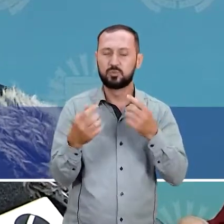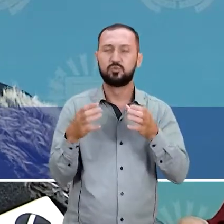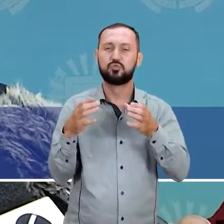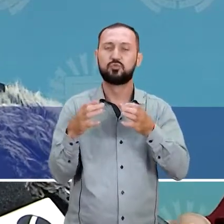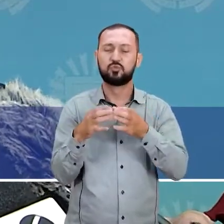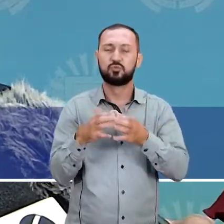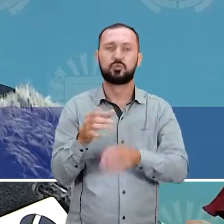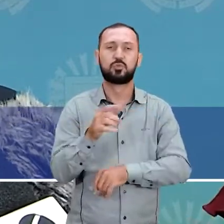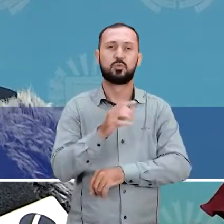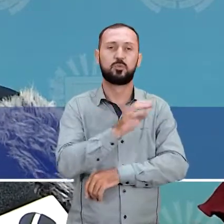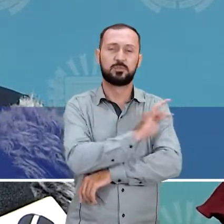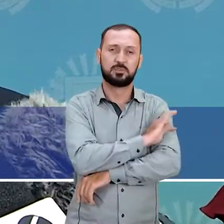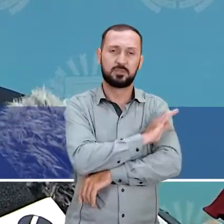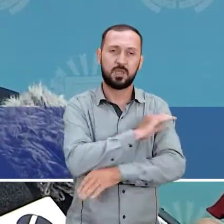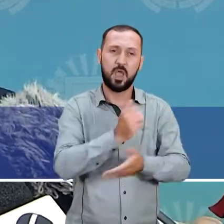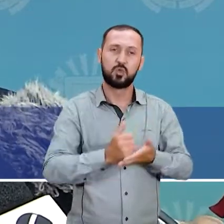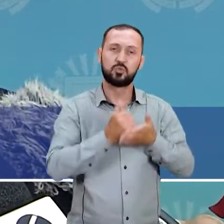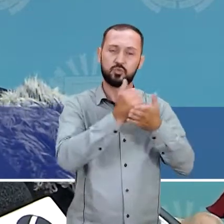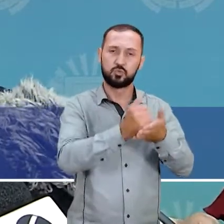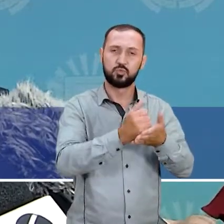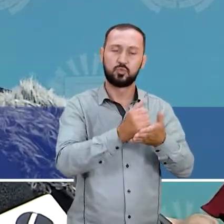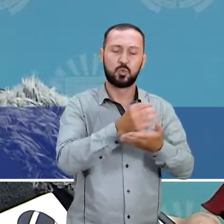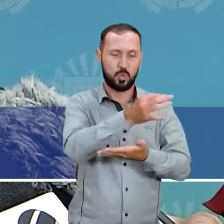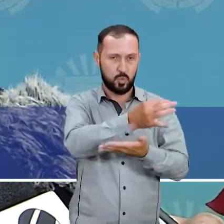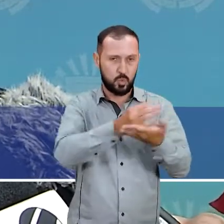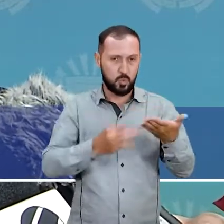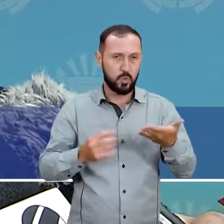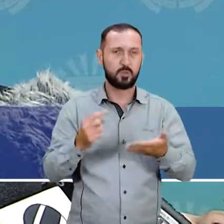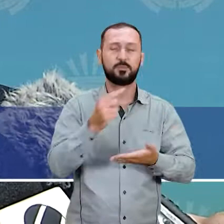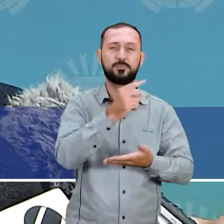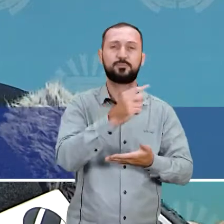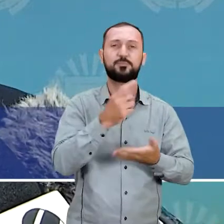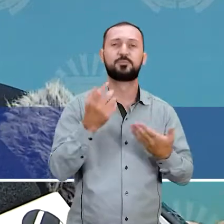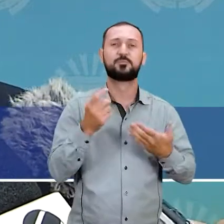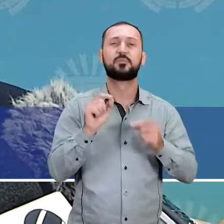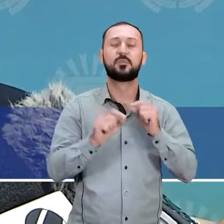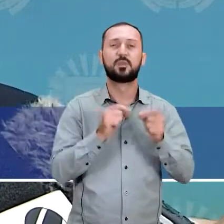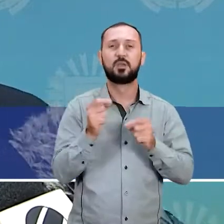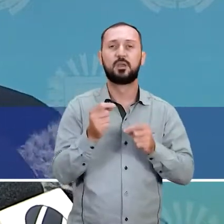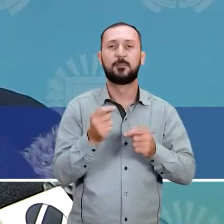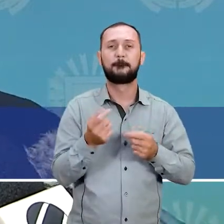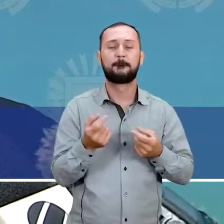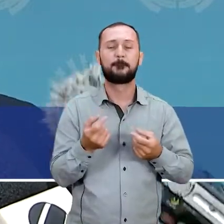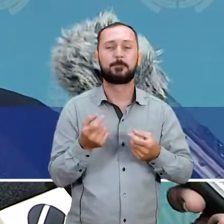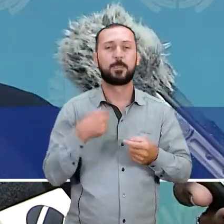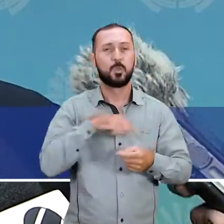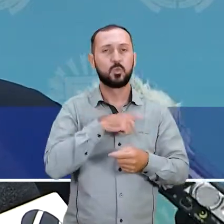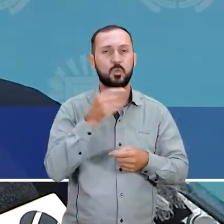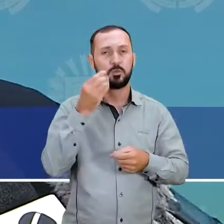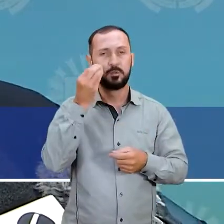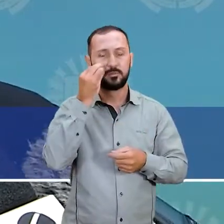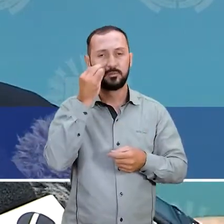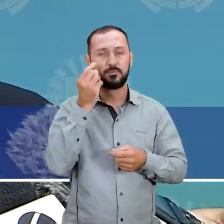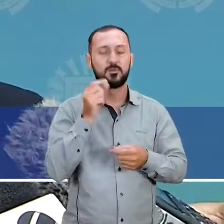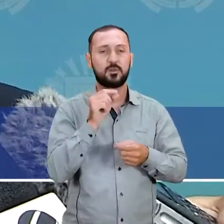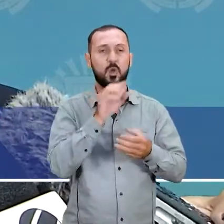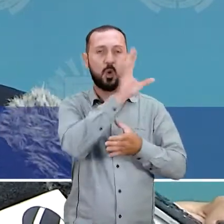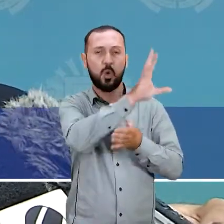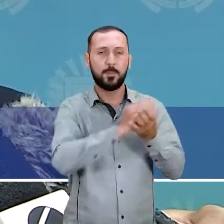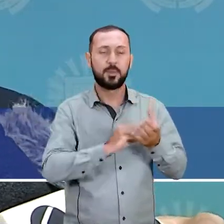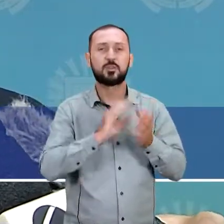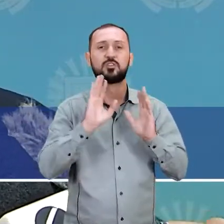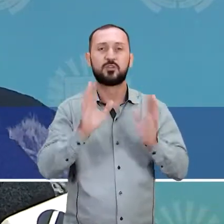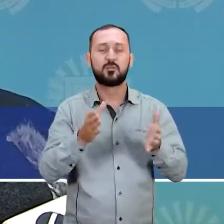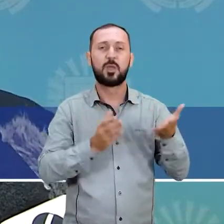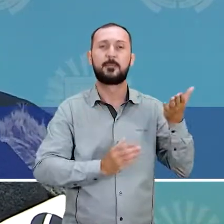estivemos debatendo com técnicos que ajudaram na elaboração do texto e praticamente nós estamos tendo